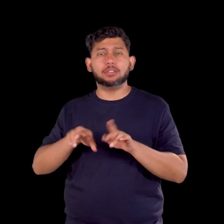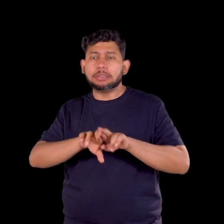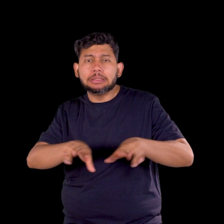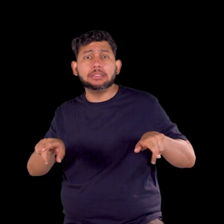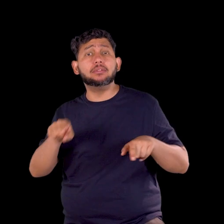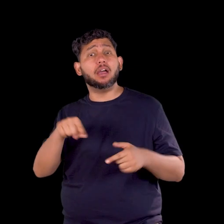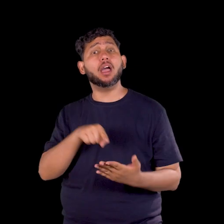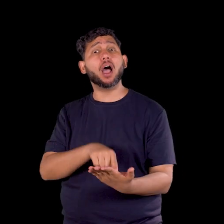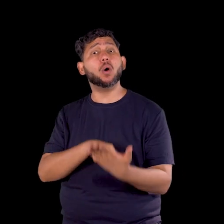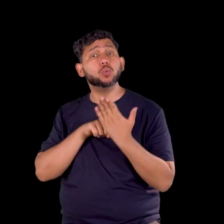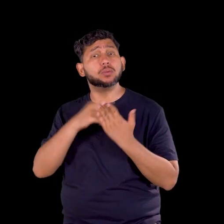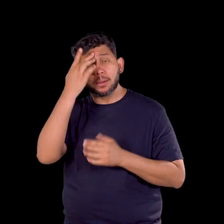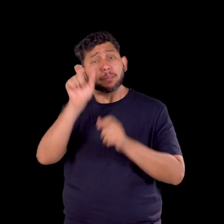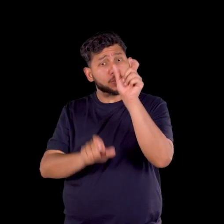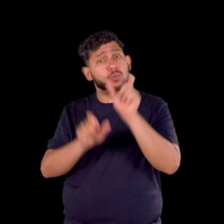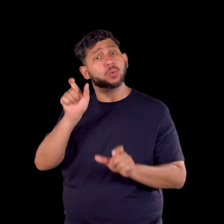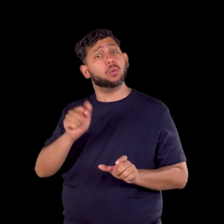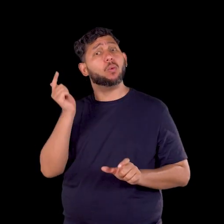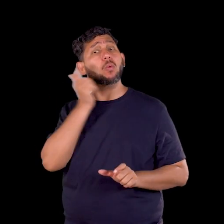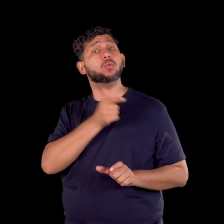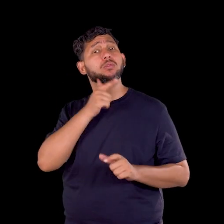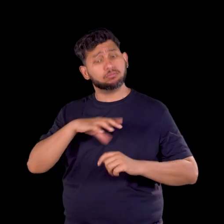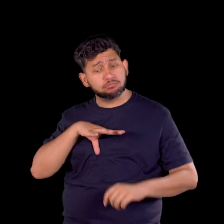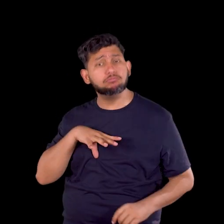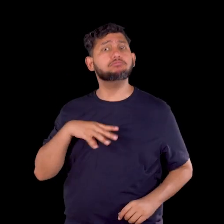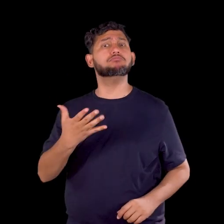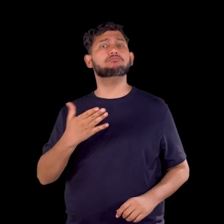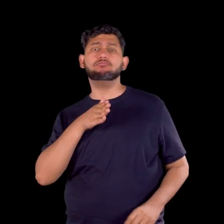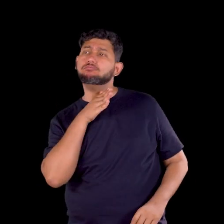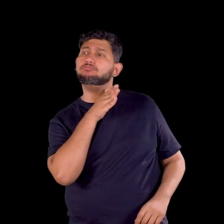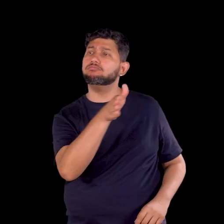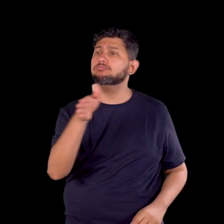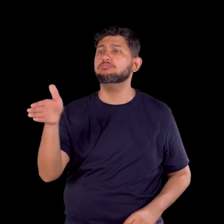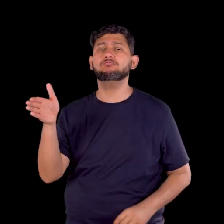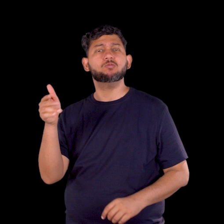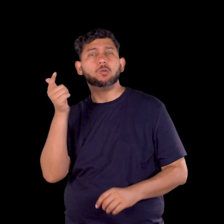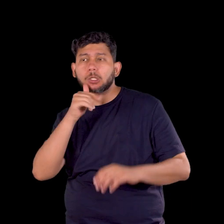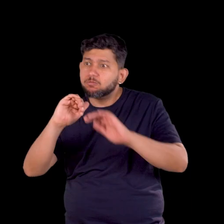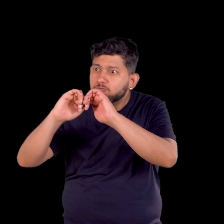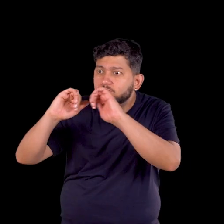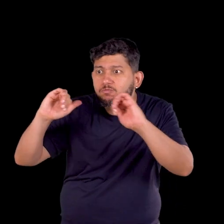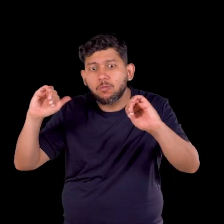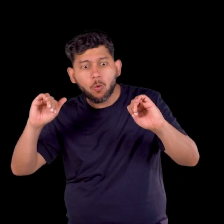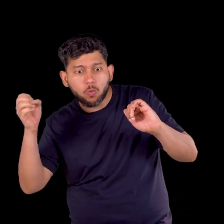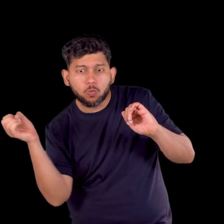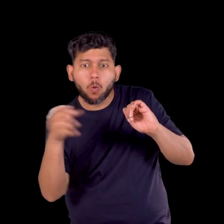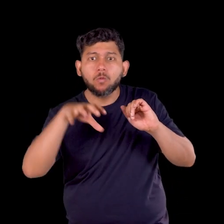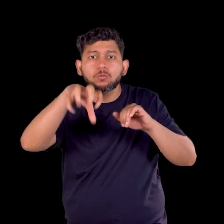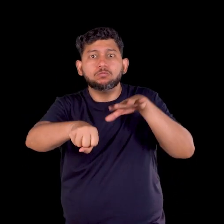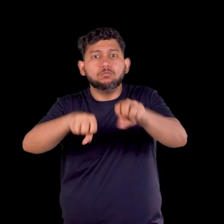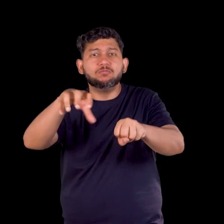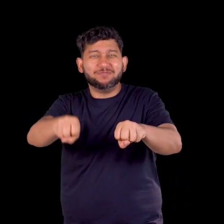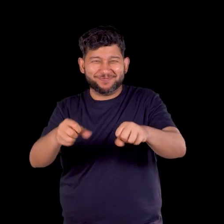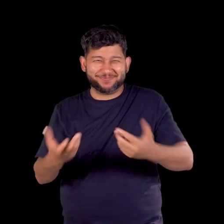como referência para alguns personagens se lançarem em aventuras de descobrimento e ocupação de terras.